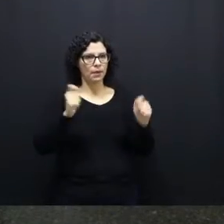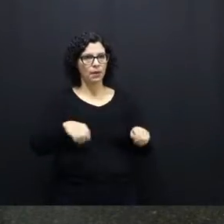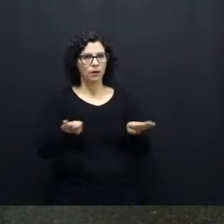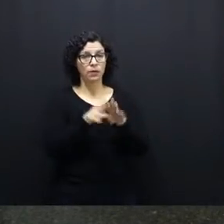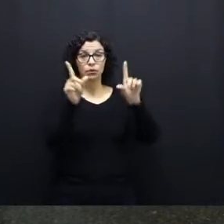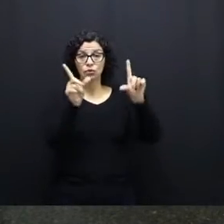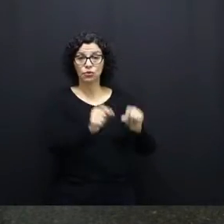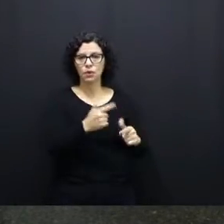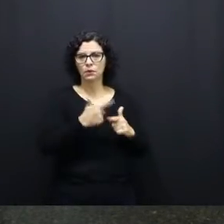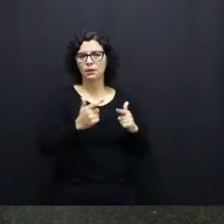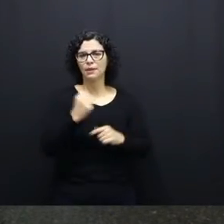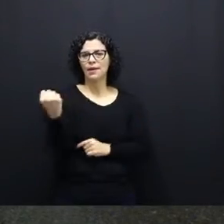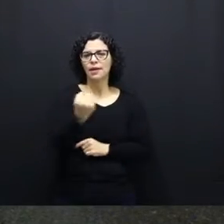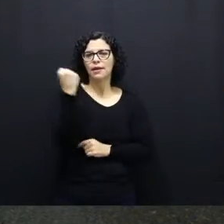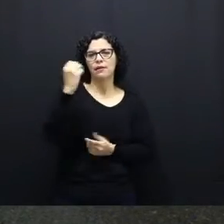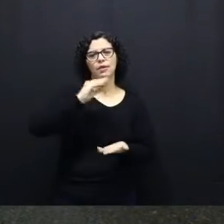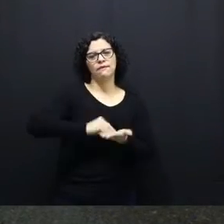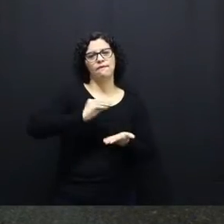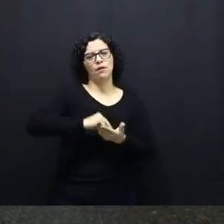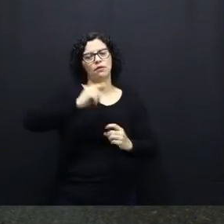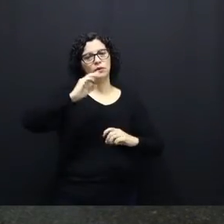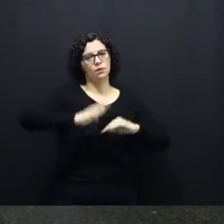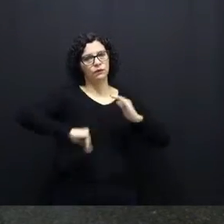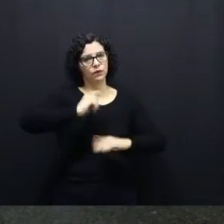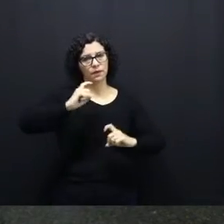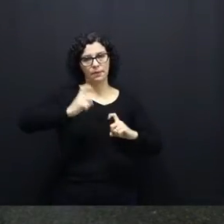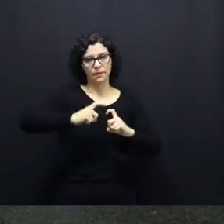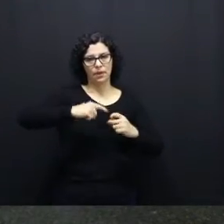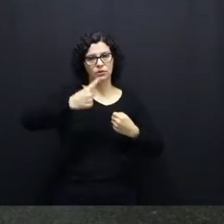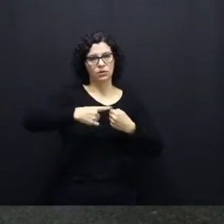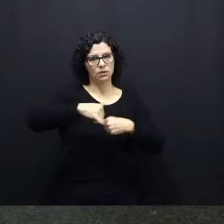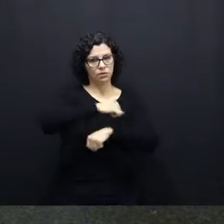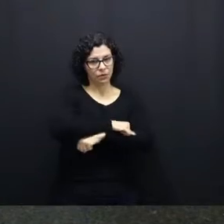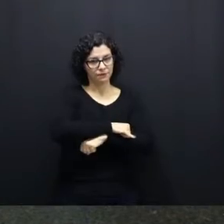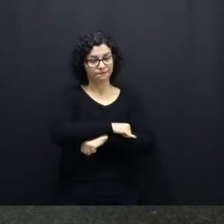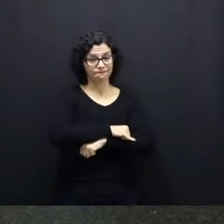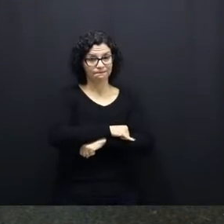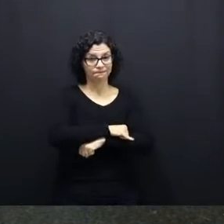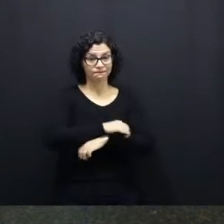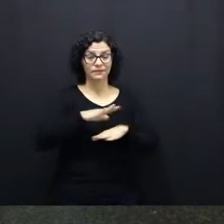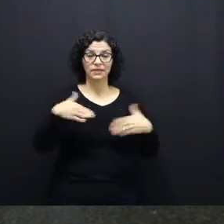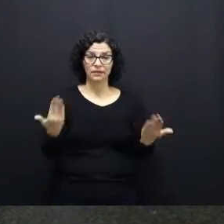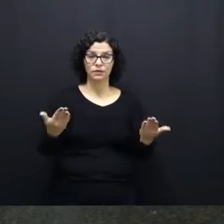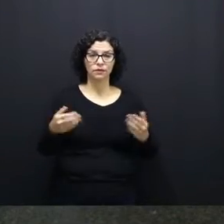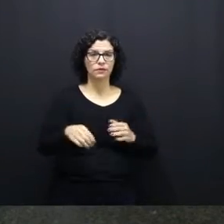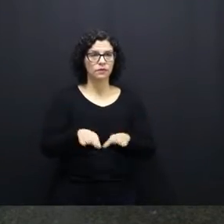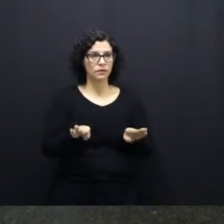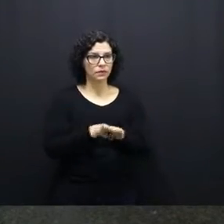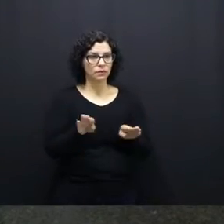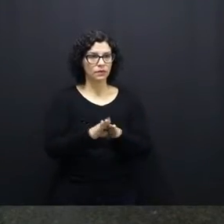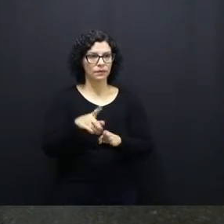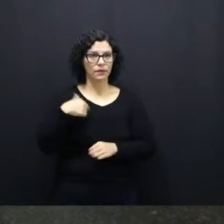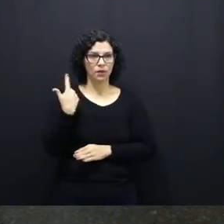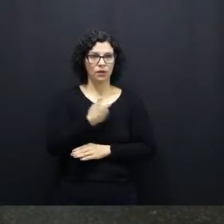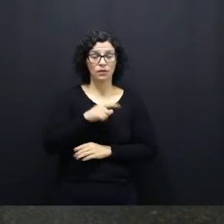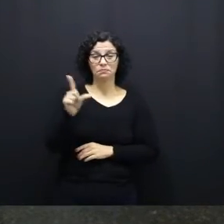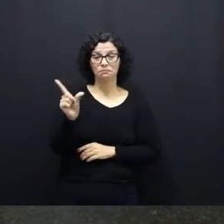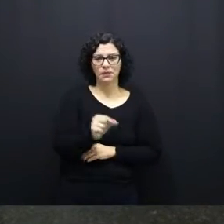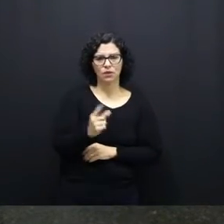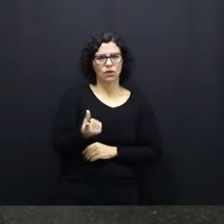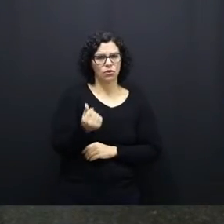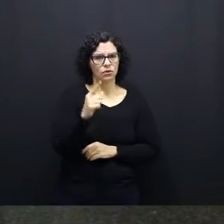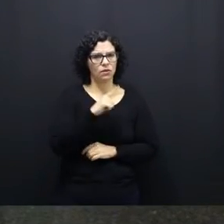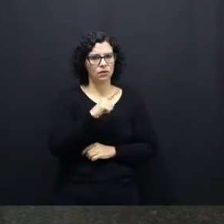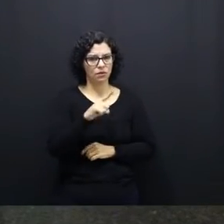atenuar esse problema grave de falta de médio aqui em São José dos Pinhais e e ainda com custo muito menor